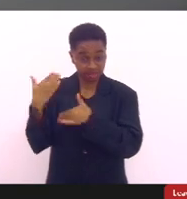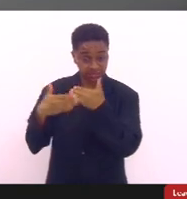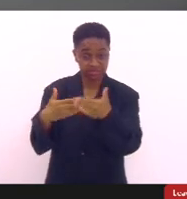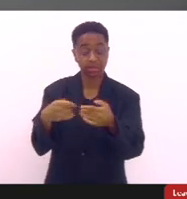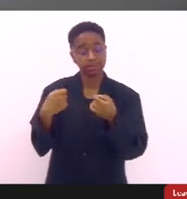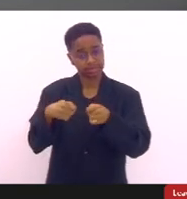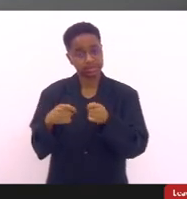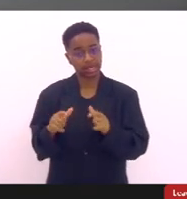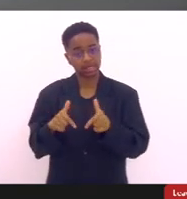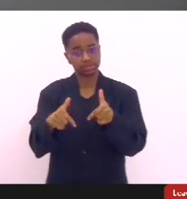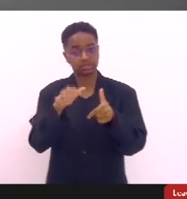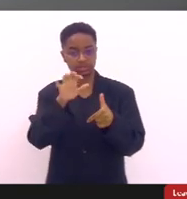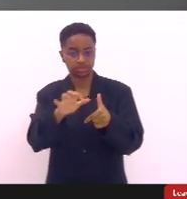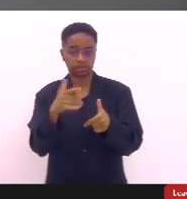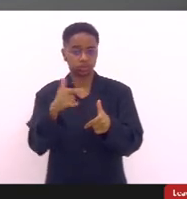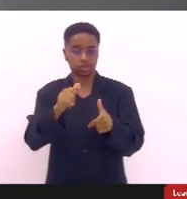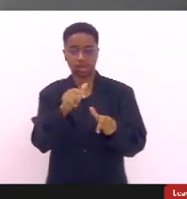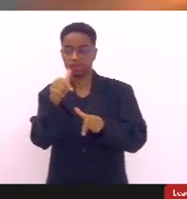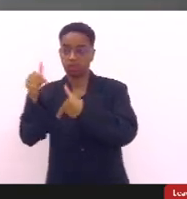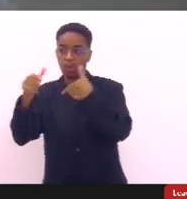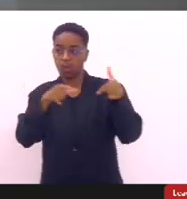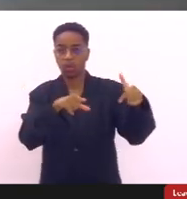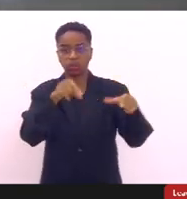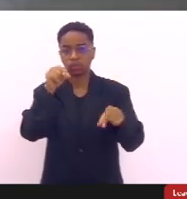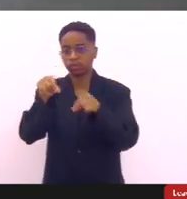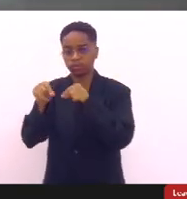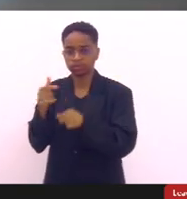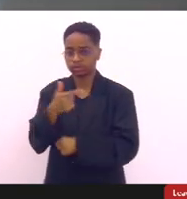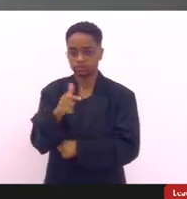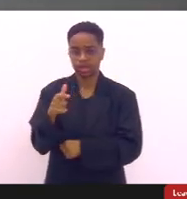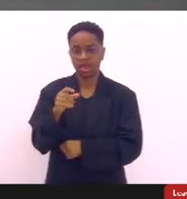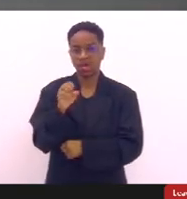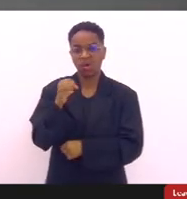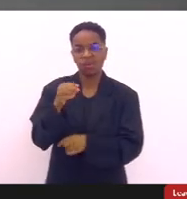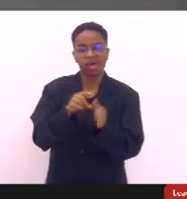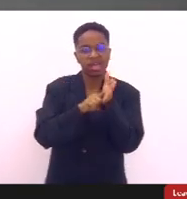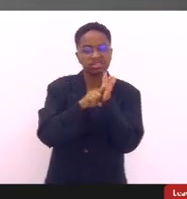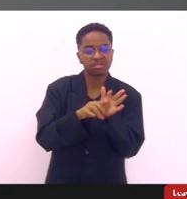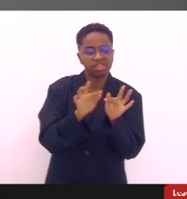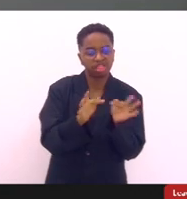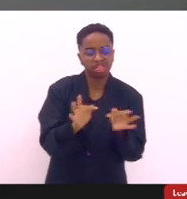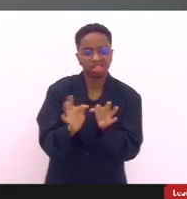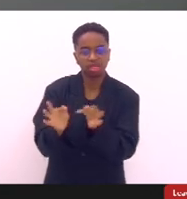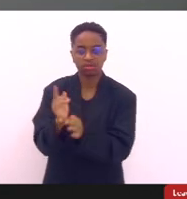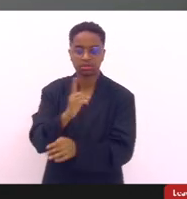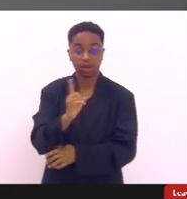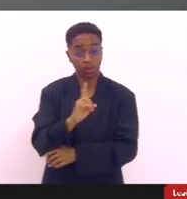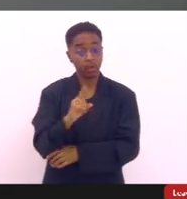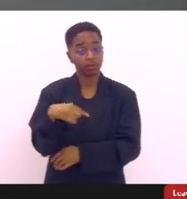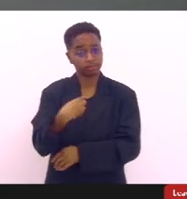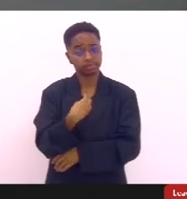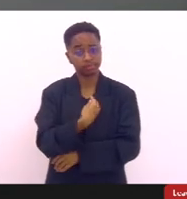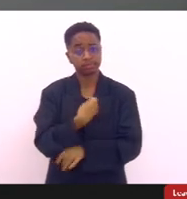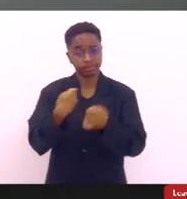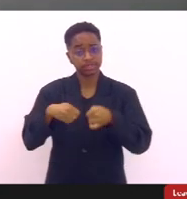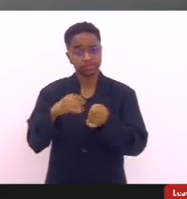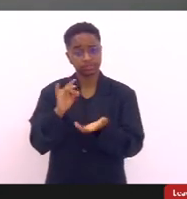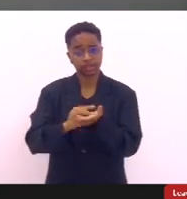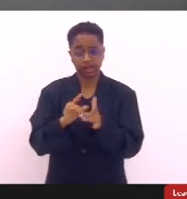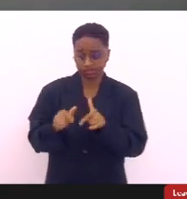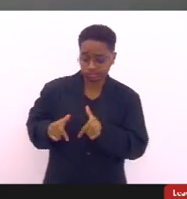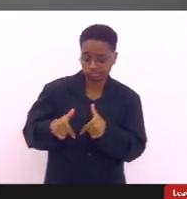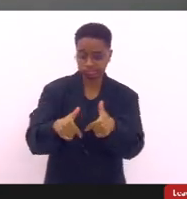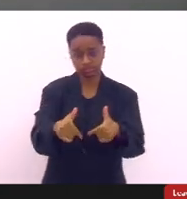isso. Não tem outra escolha. Não dá para ficar fazendo examezinho, exame aqui e ali. Tem que bater